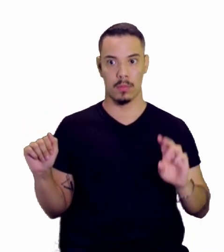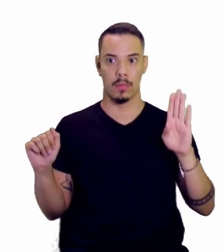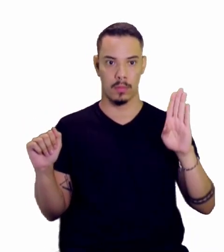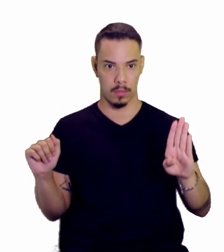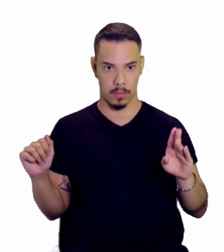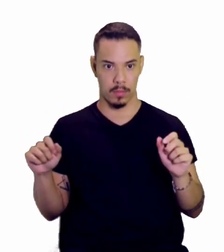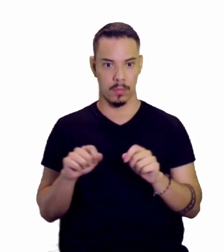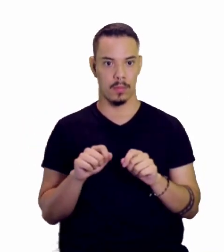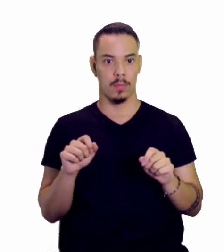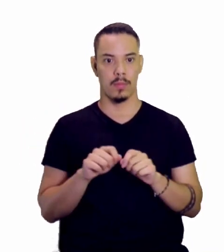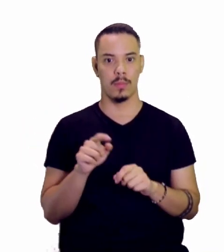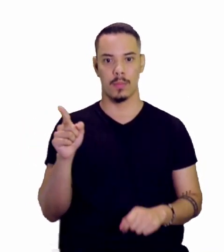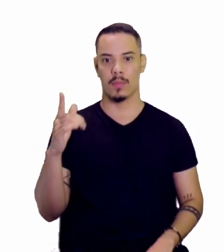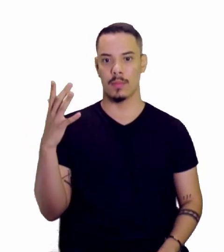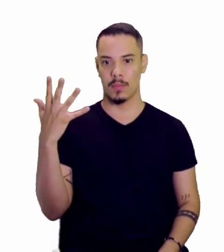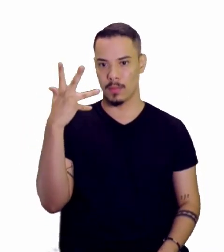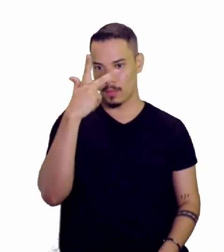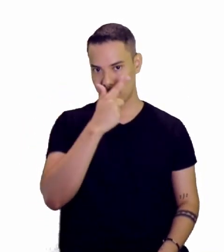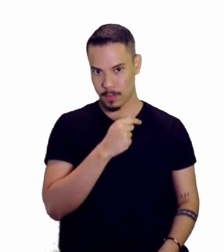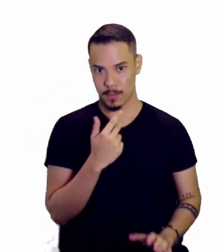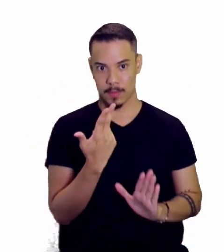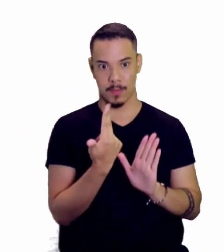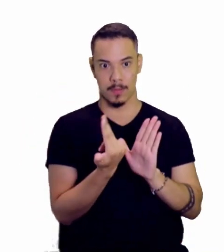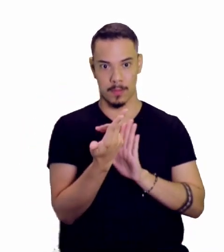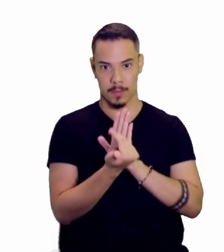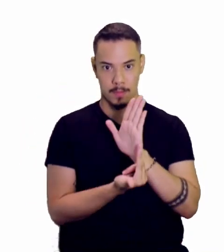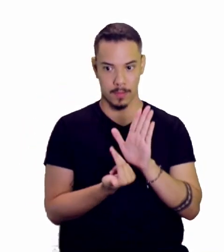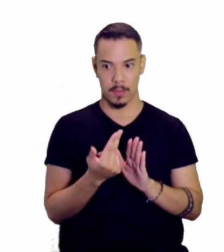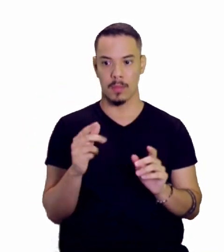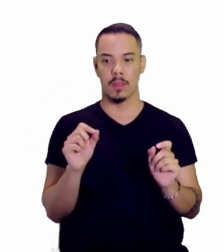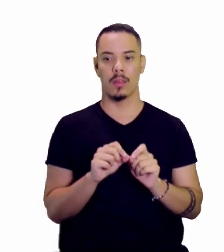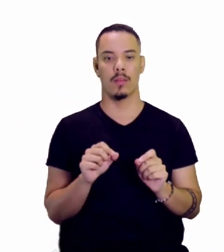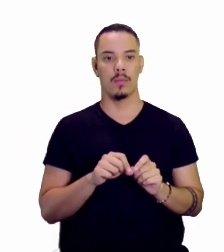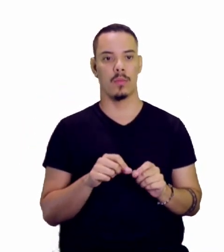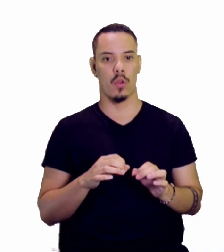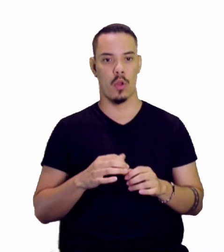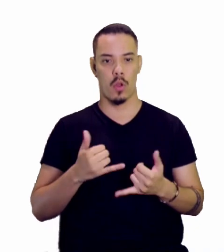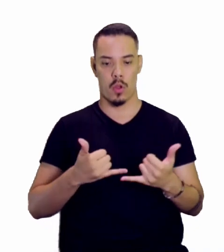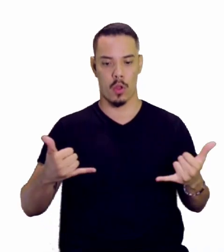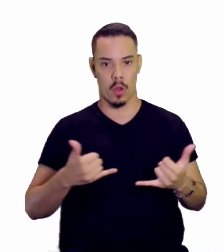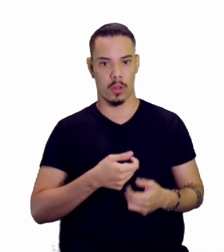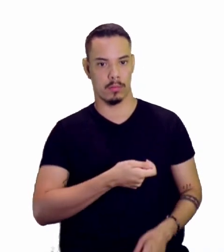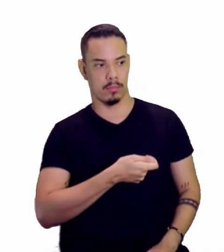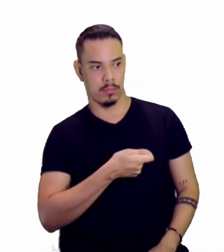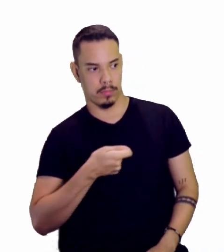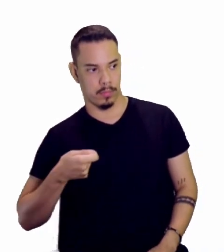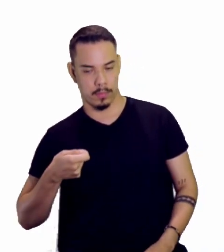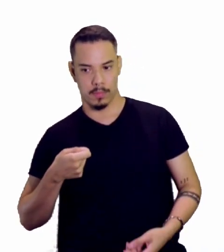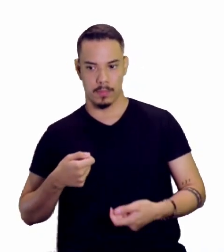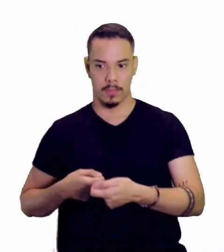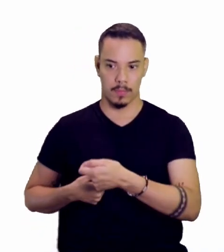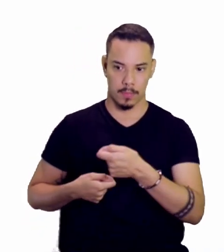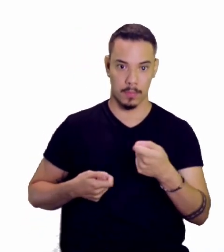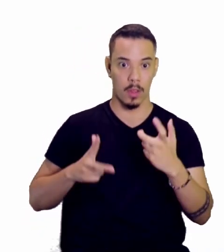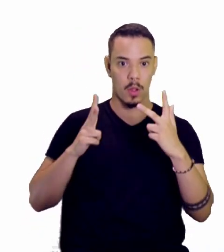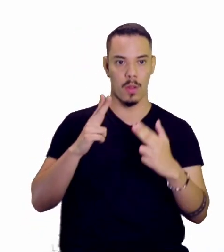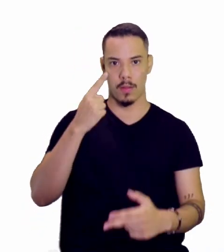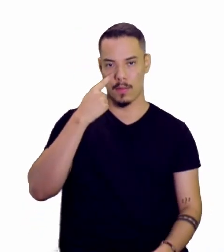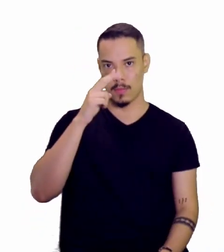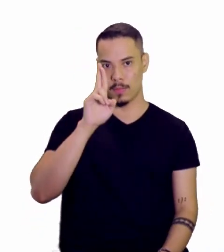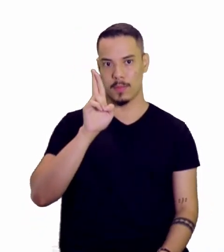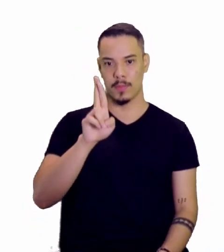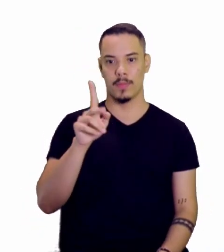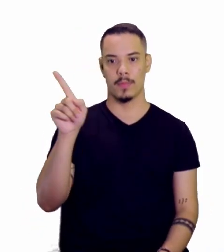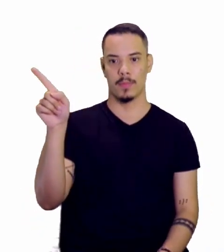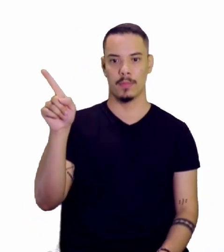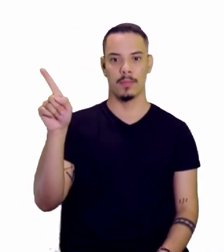nesse lindo desenho, puxam uma corda pelas extremidades opostas, conforme representa a figura abaixo. Então, a gente